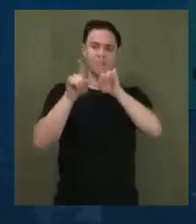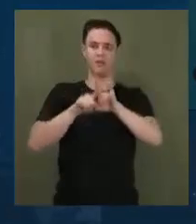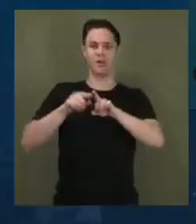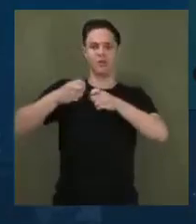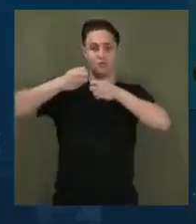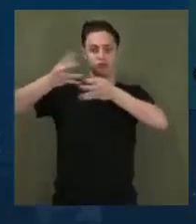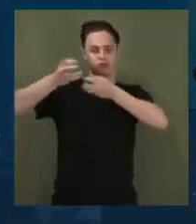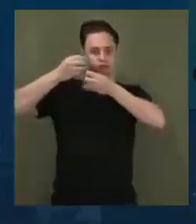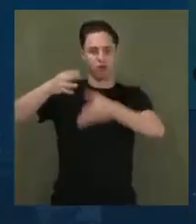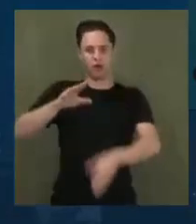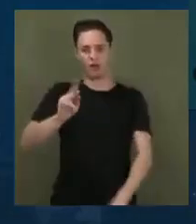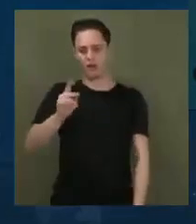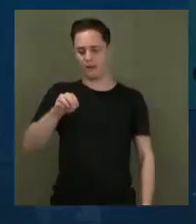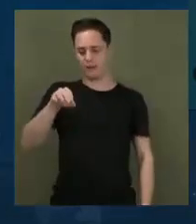distúrbio